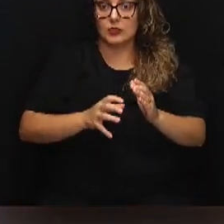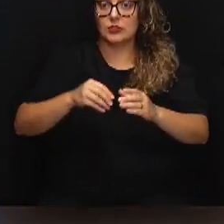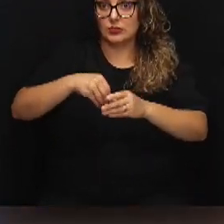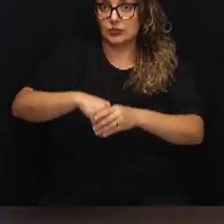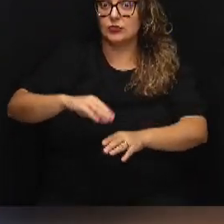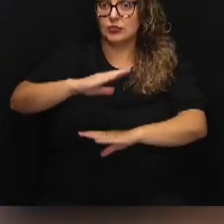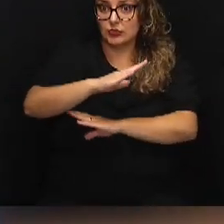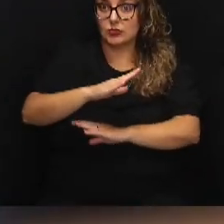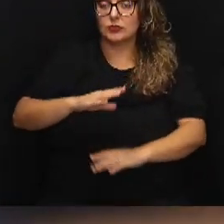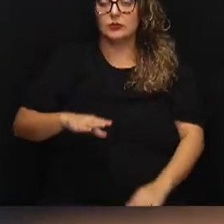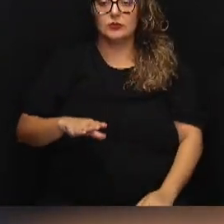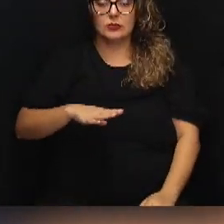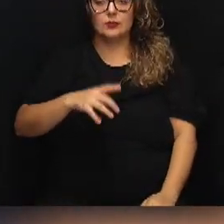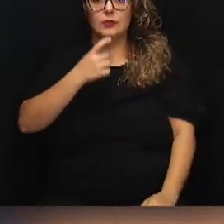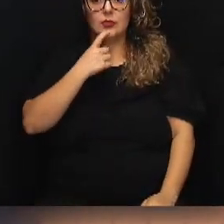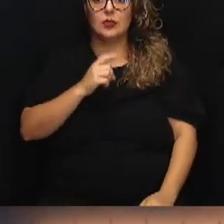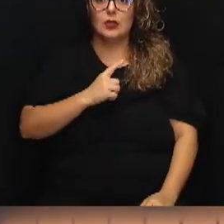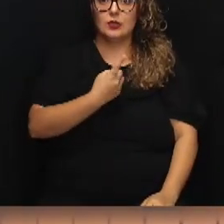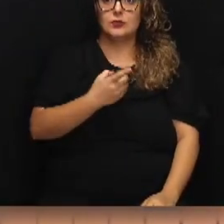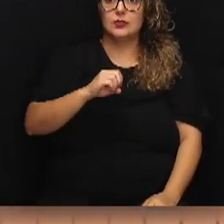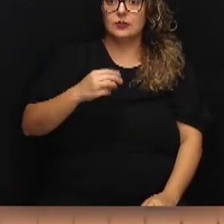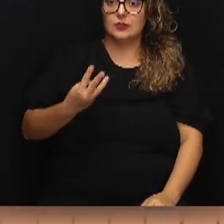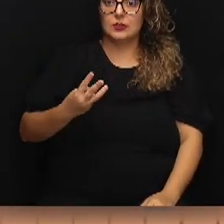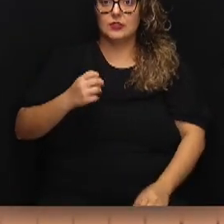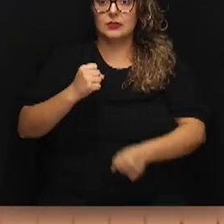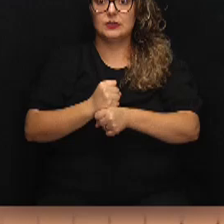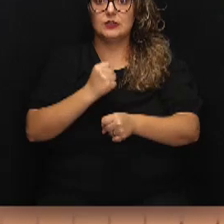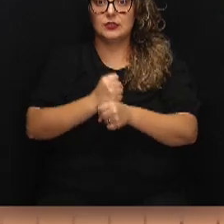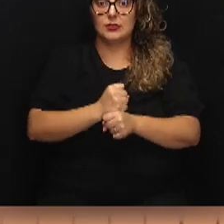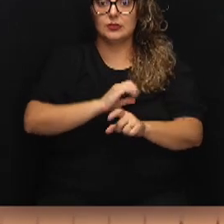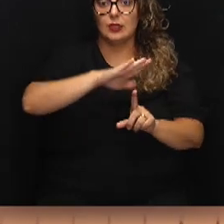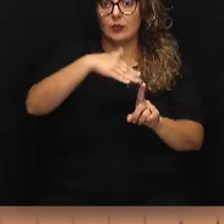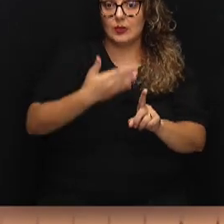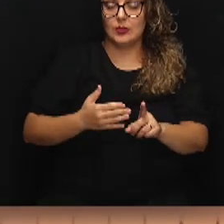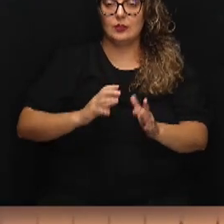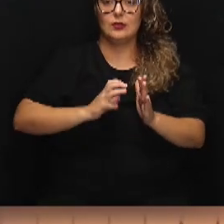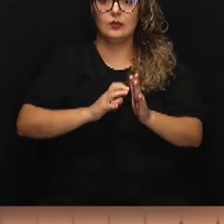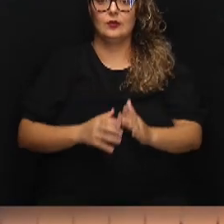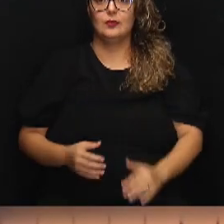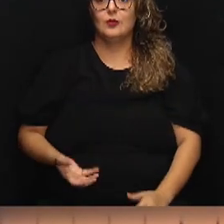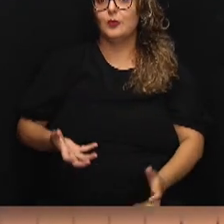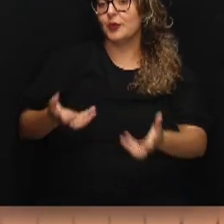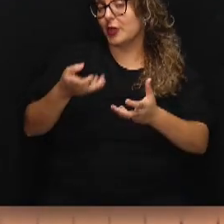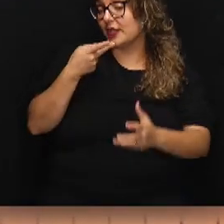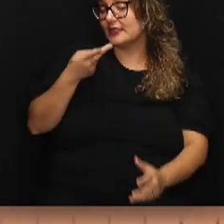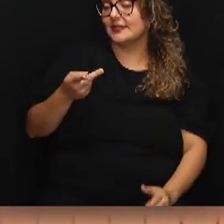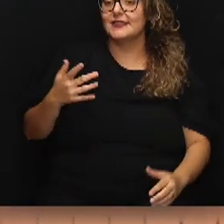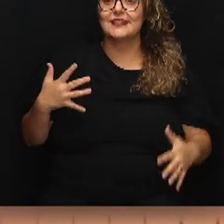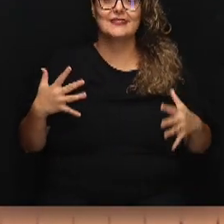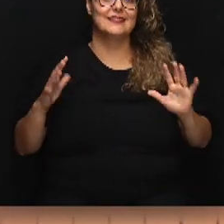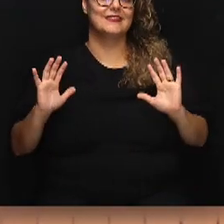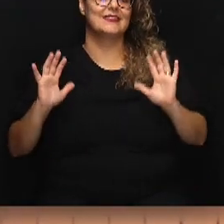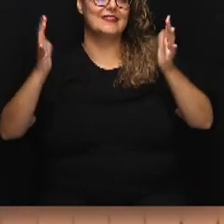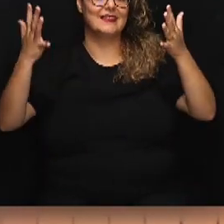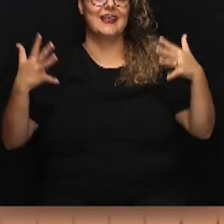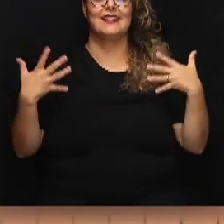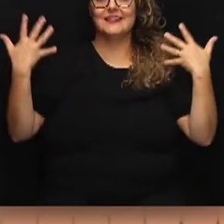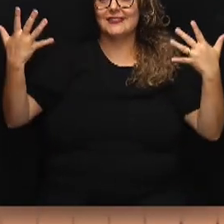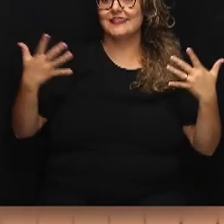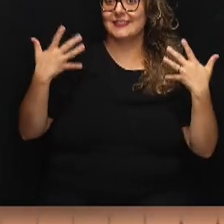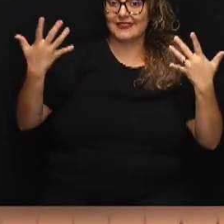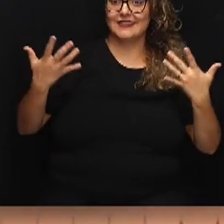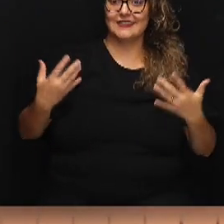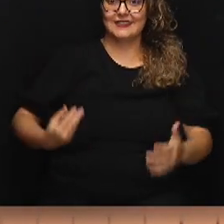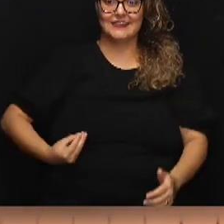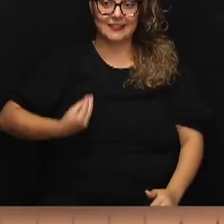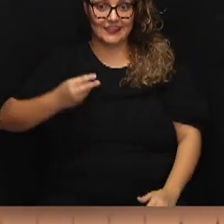fez sua homenagem aos 103 anos do partido. O que eu quero dizer, hoje é um dia de festa, é de celebrar a nossa existência, a